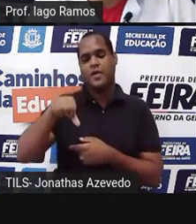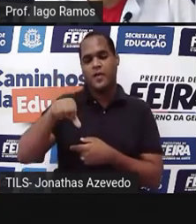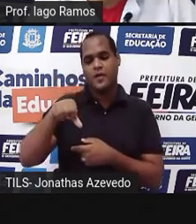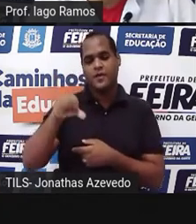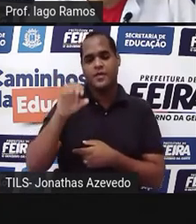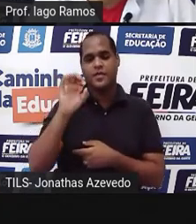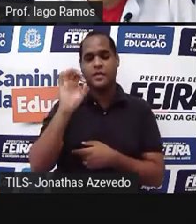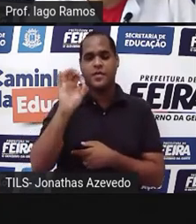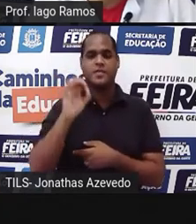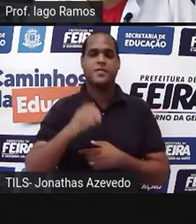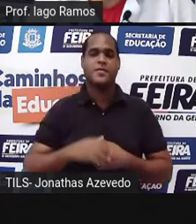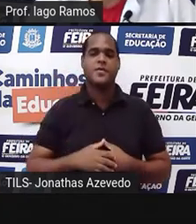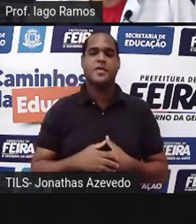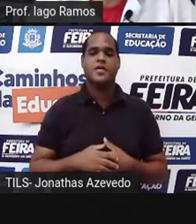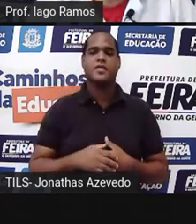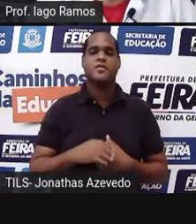de